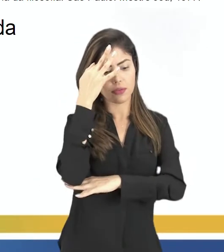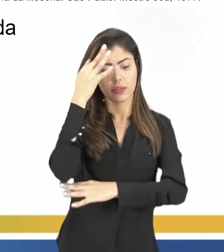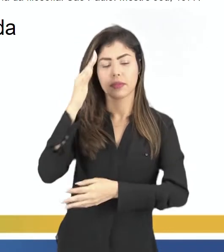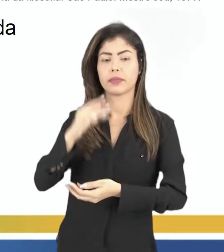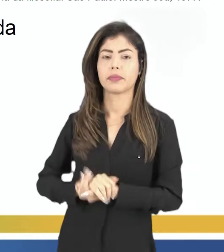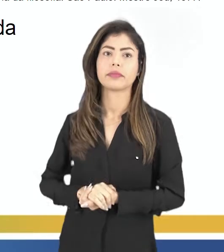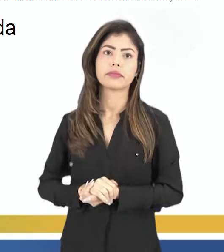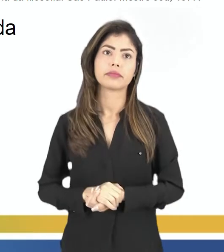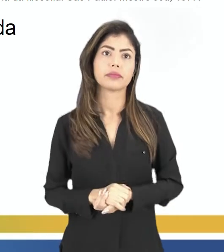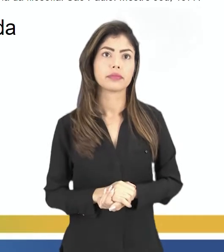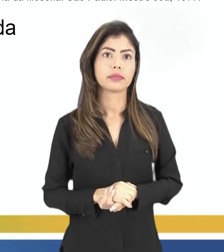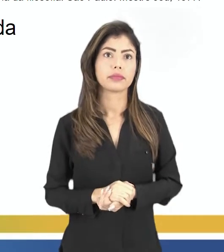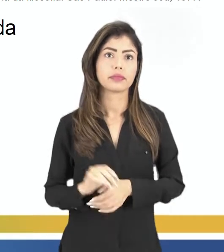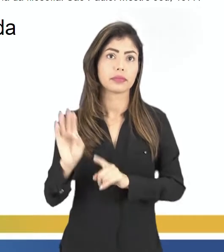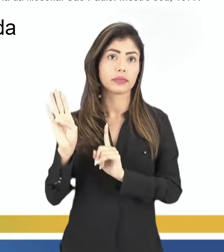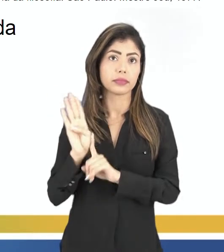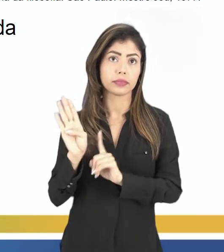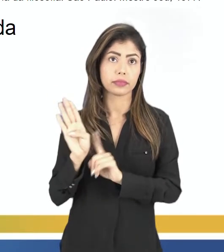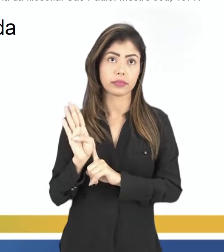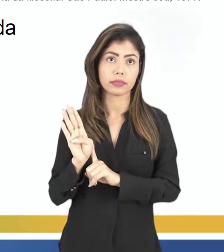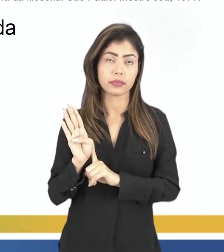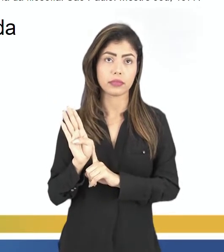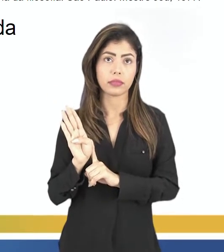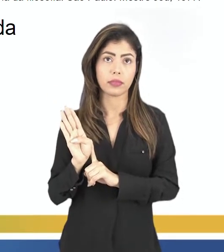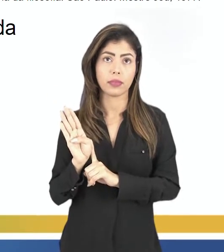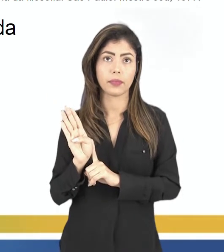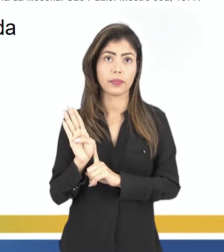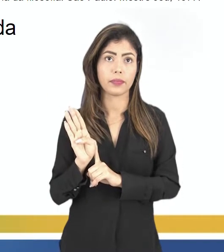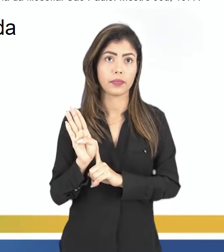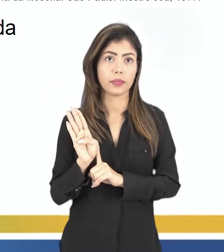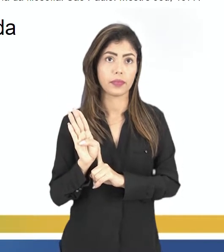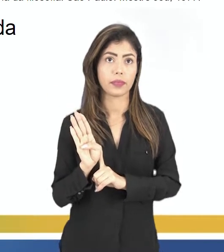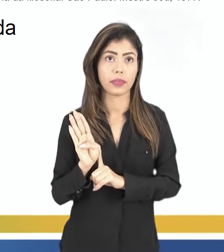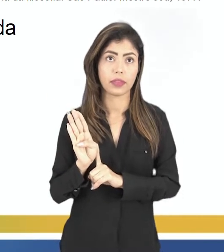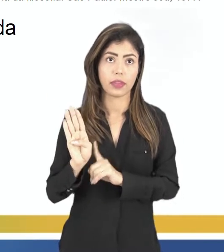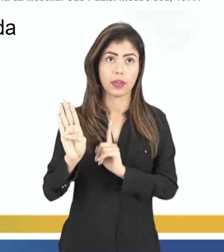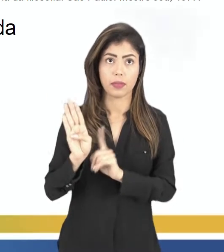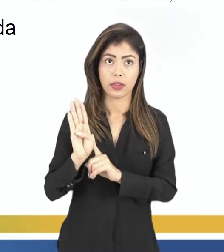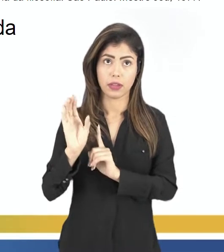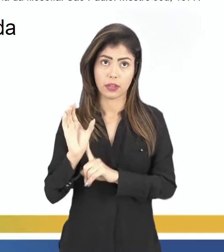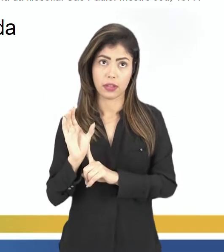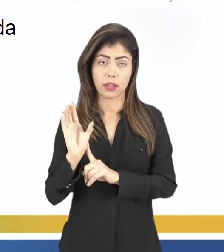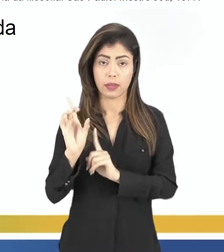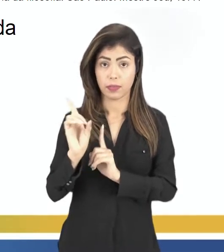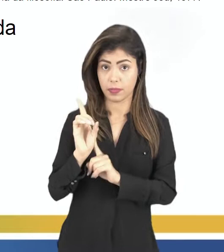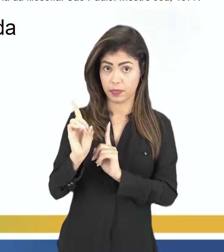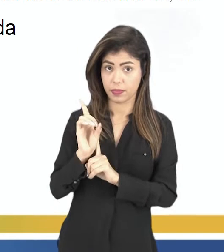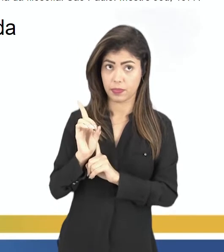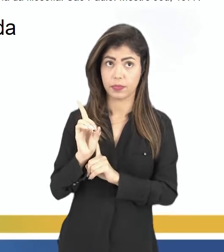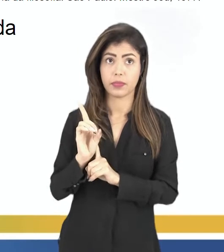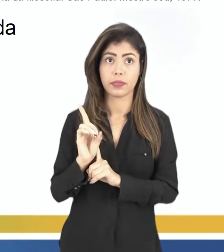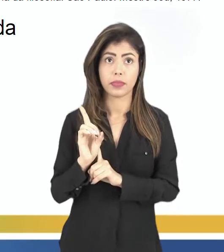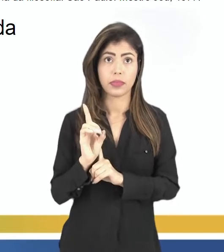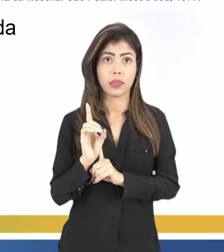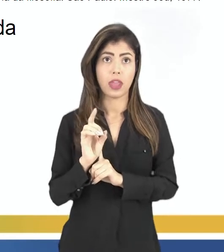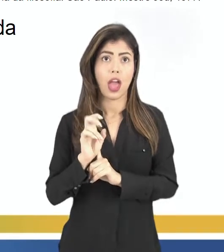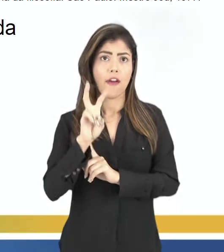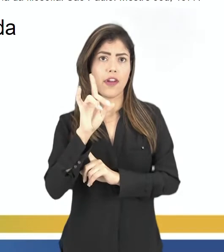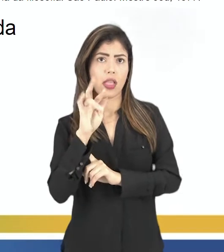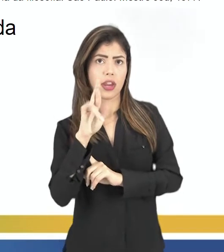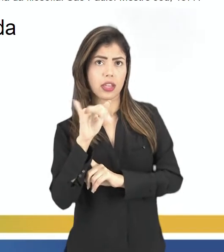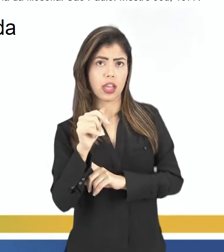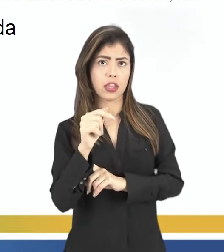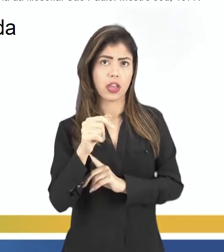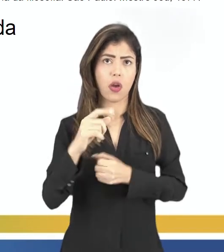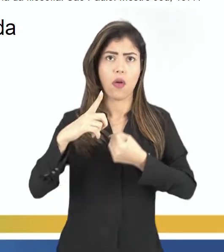filosofia. Vou pular B, que a gente vai analisar ela. Vou pular B e a C. Vamos para D, para descartar D. Valorização da